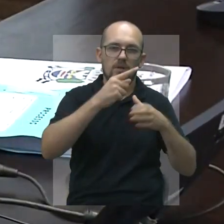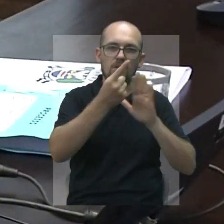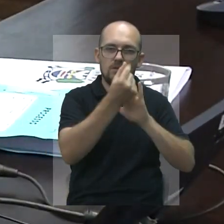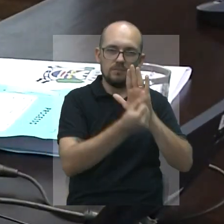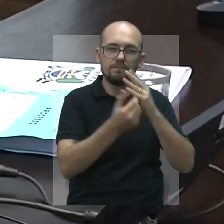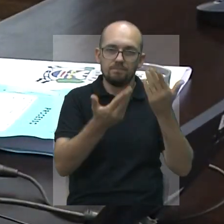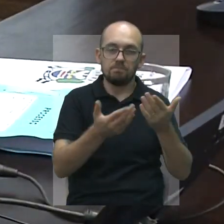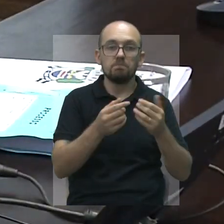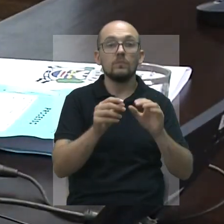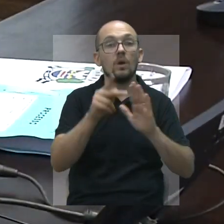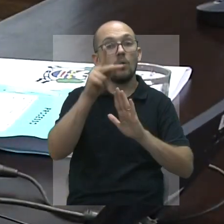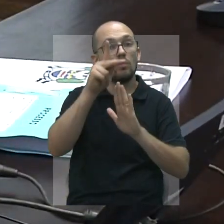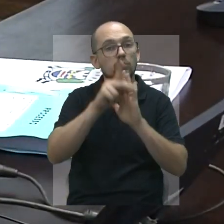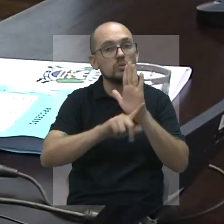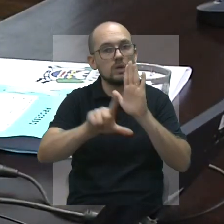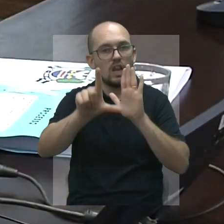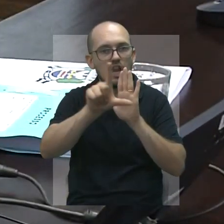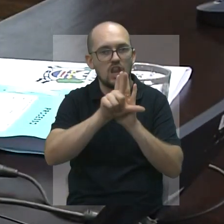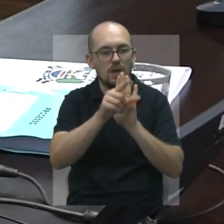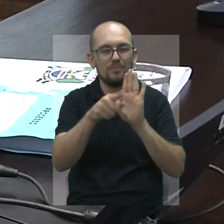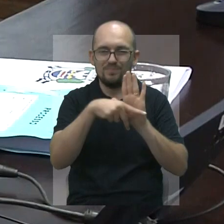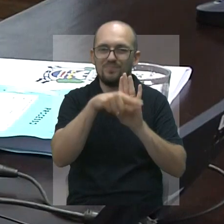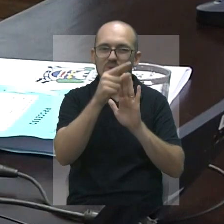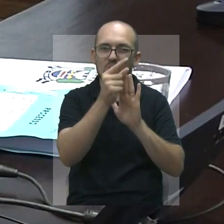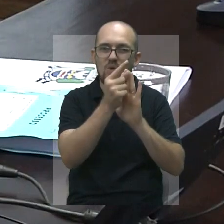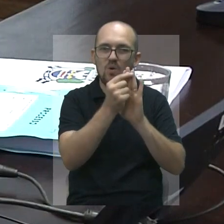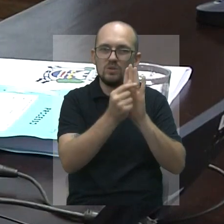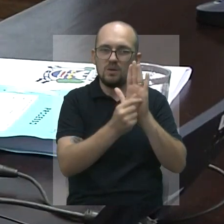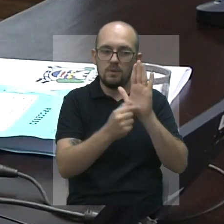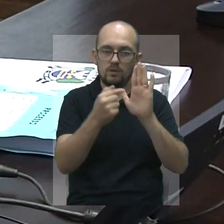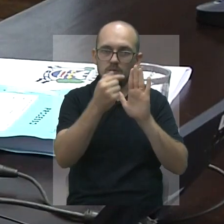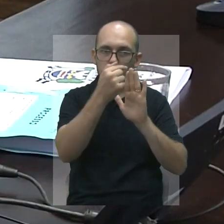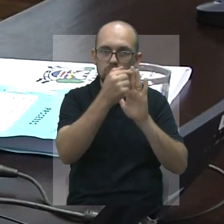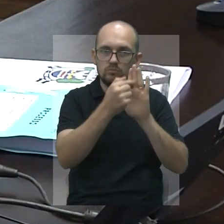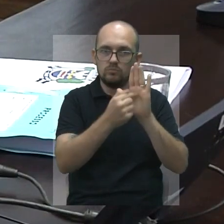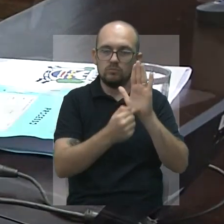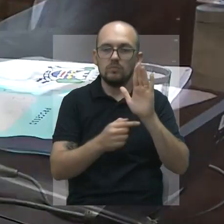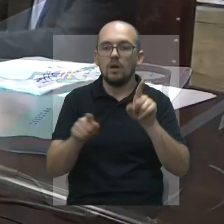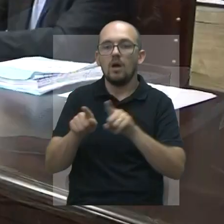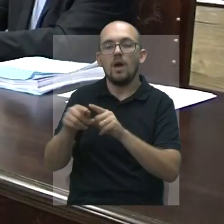o projeto de lei que trata do orçamento de 2020, assim como as